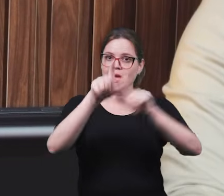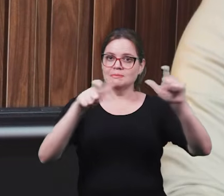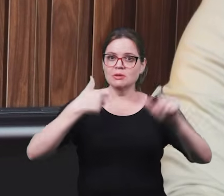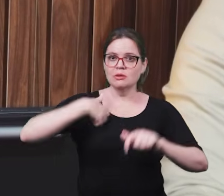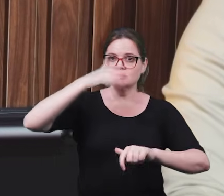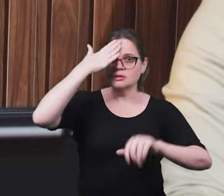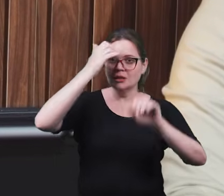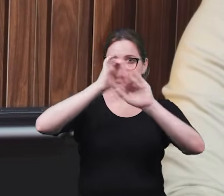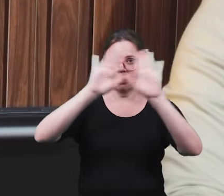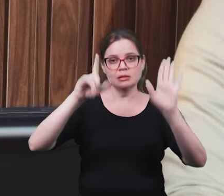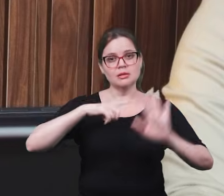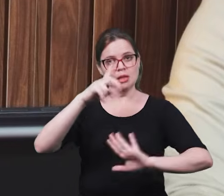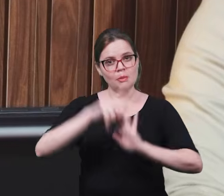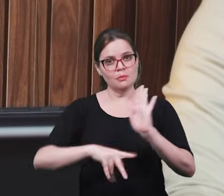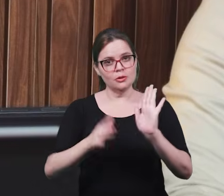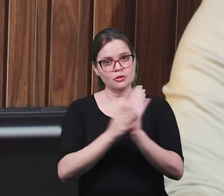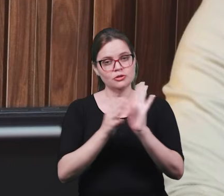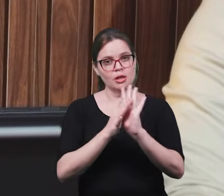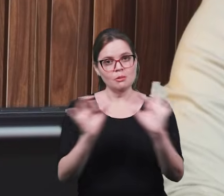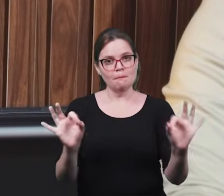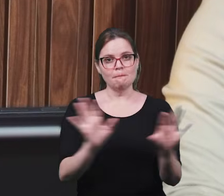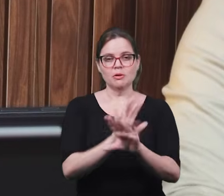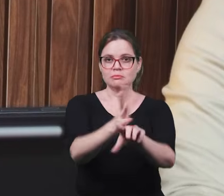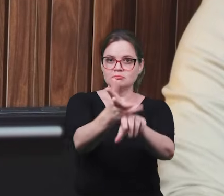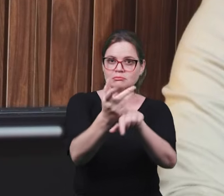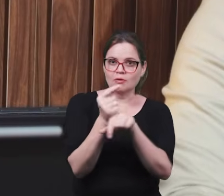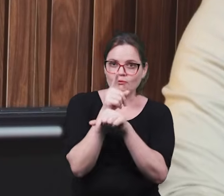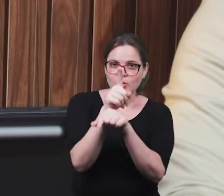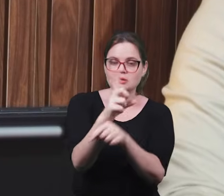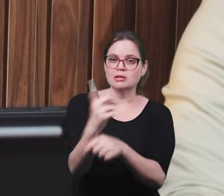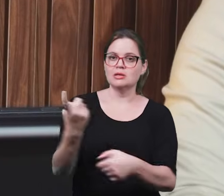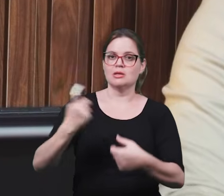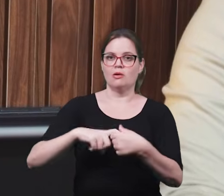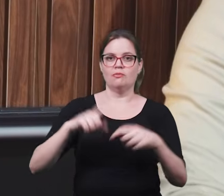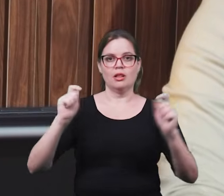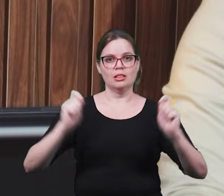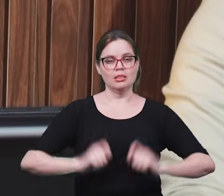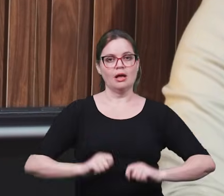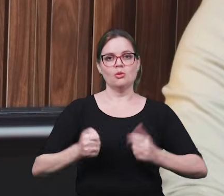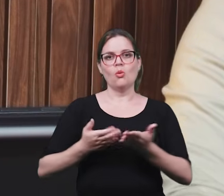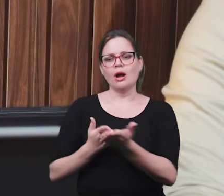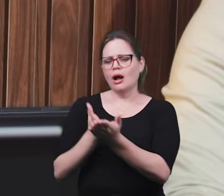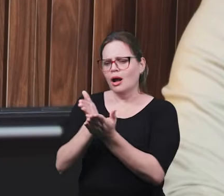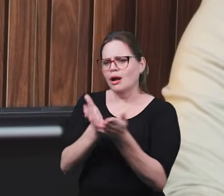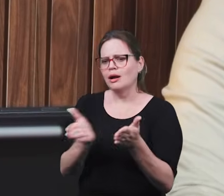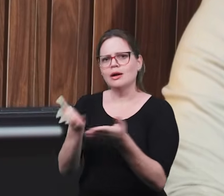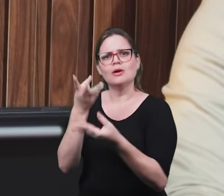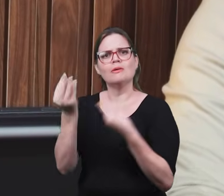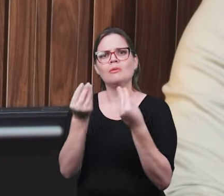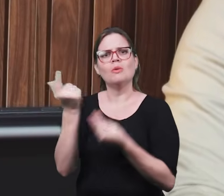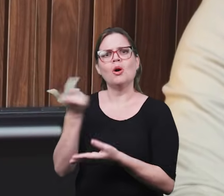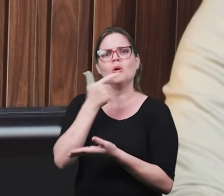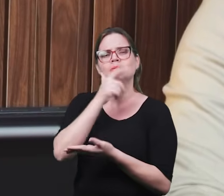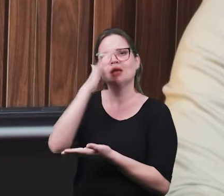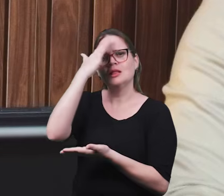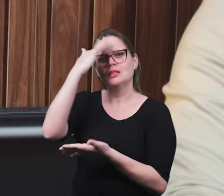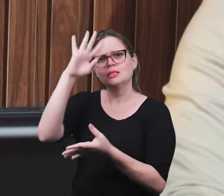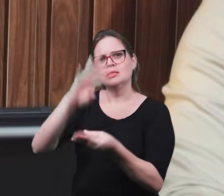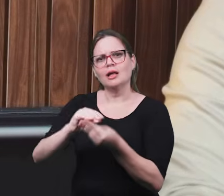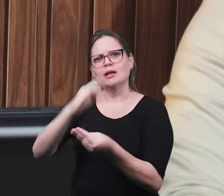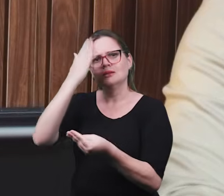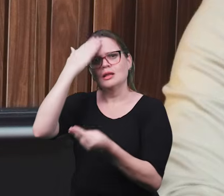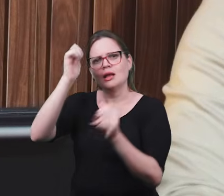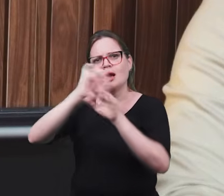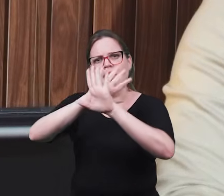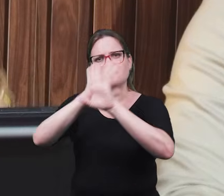tem um projeto preparado para resgatar o homem. E o caminho desse projeto, ou seja, de alcançar